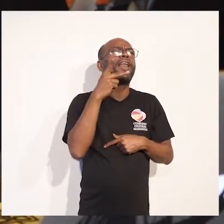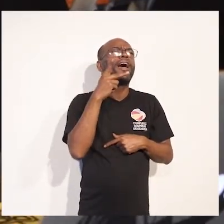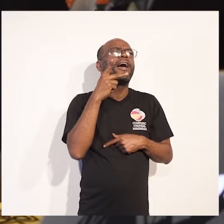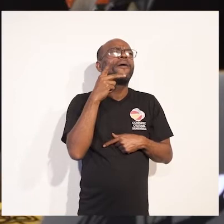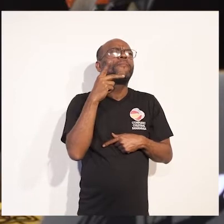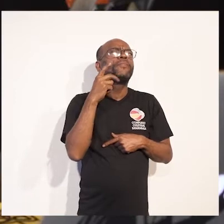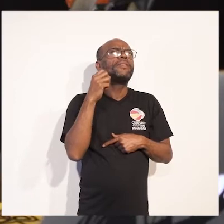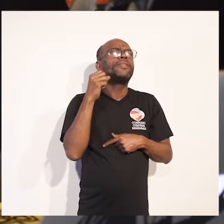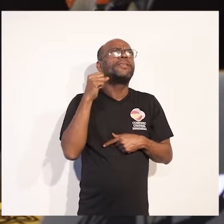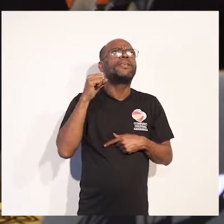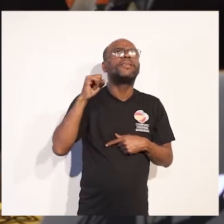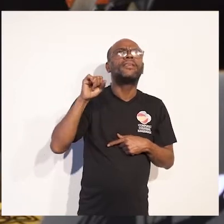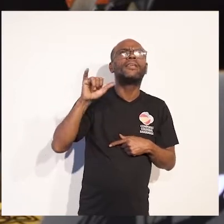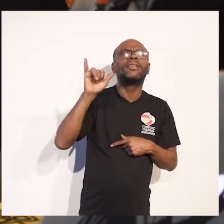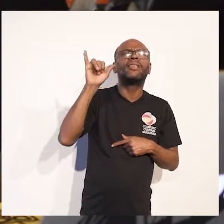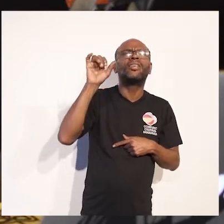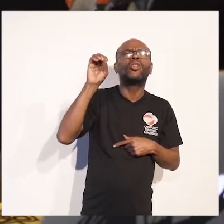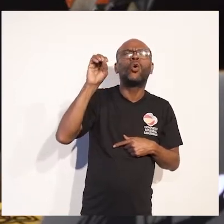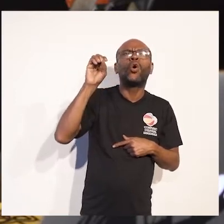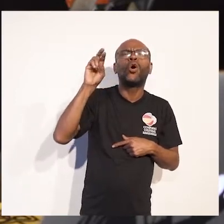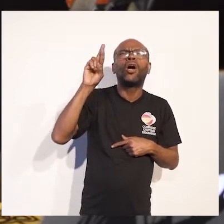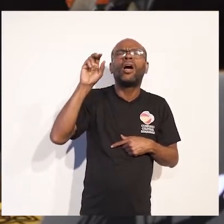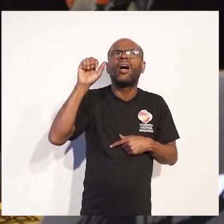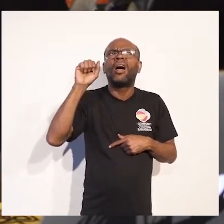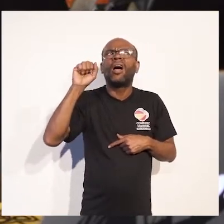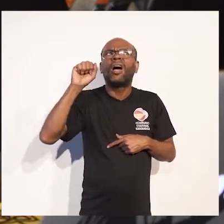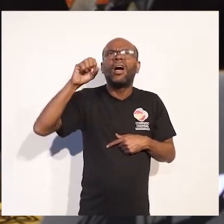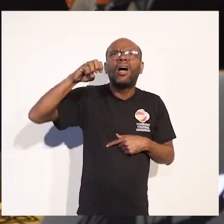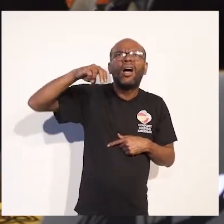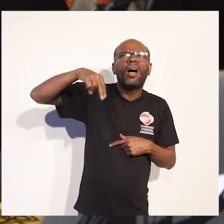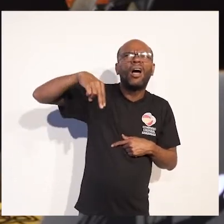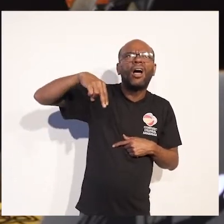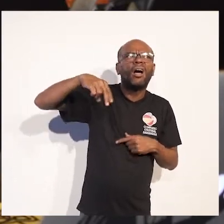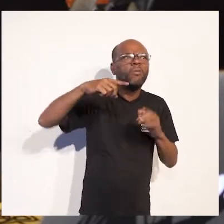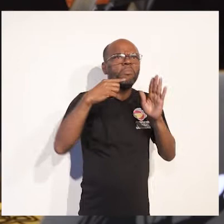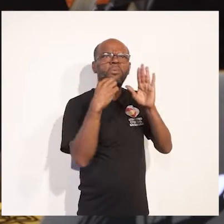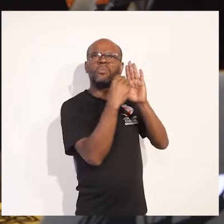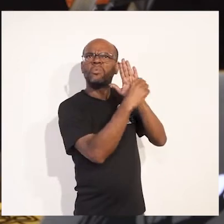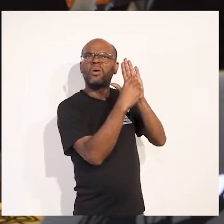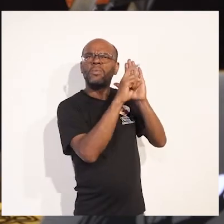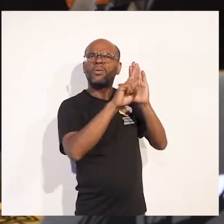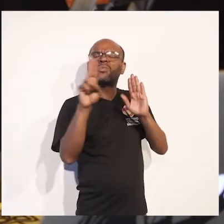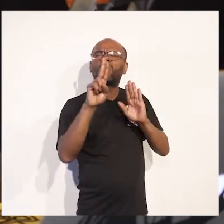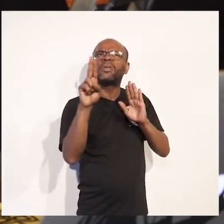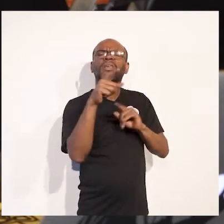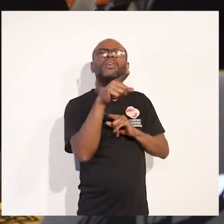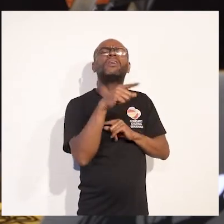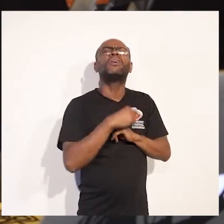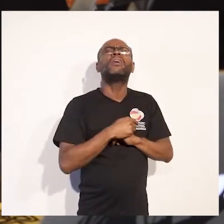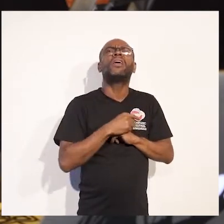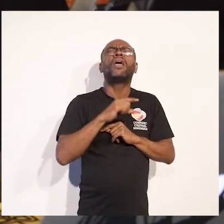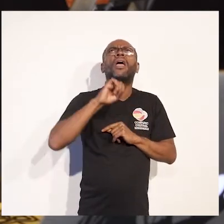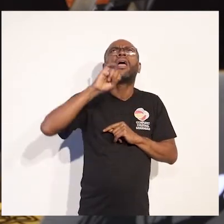Johann Wolfgang von Goethe? Ou Goethe? Todo mundo conhece ele